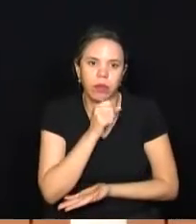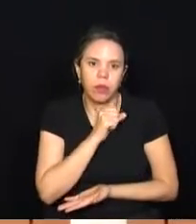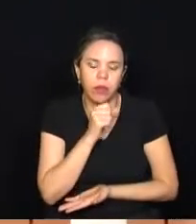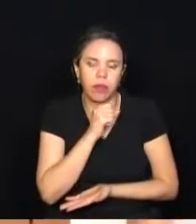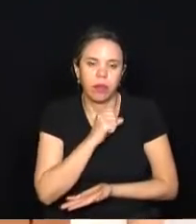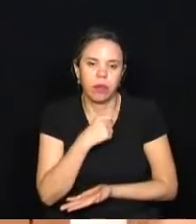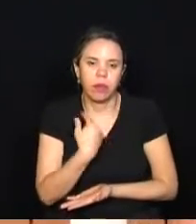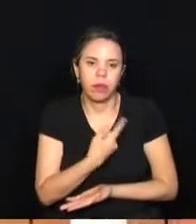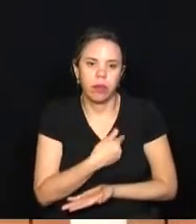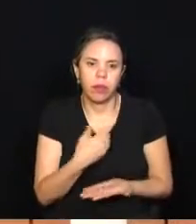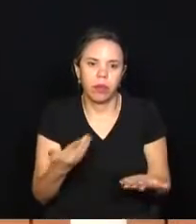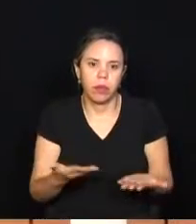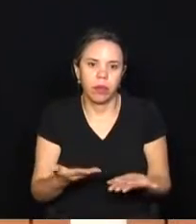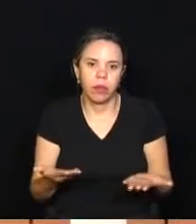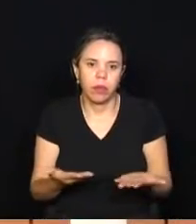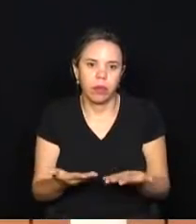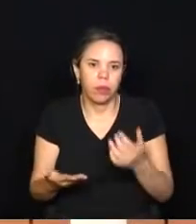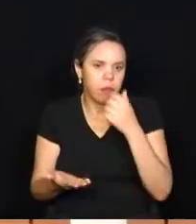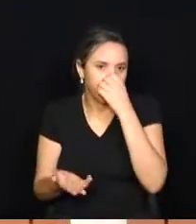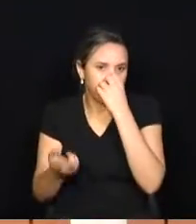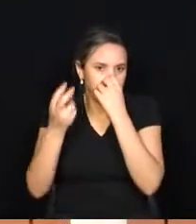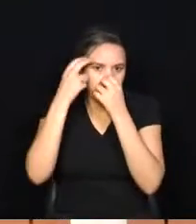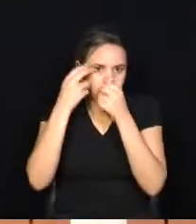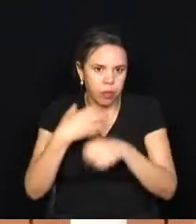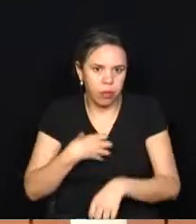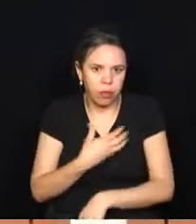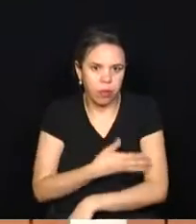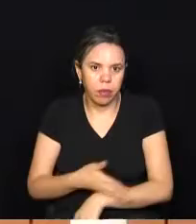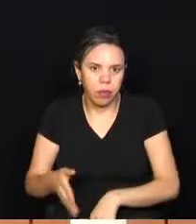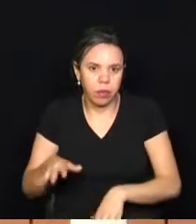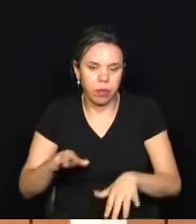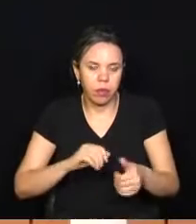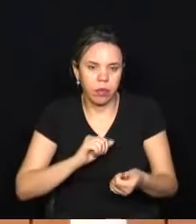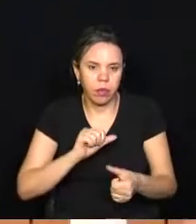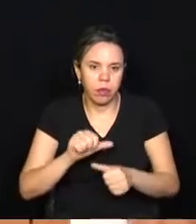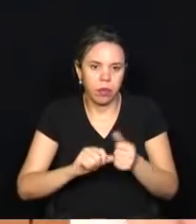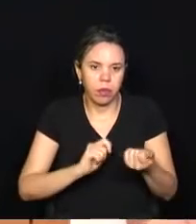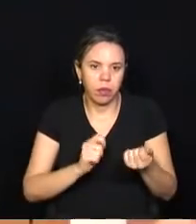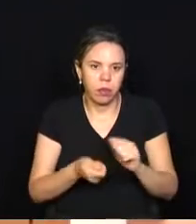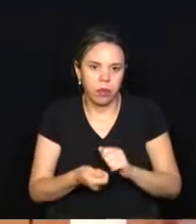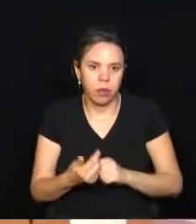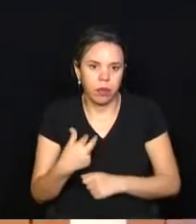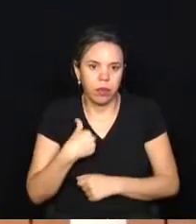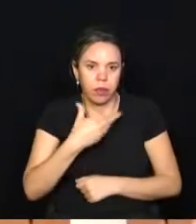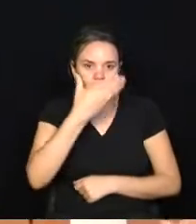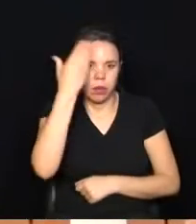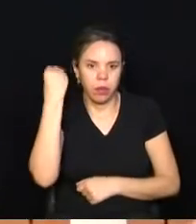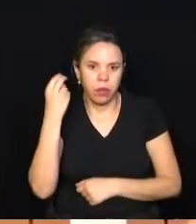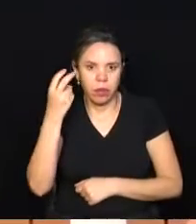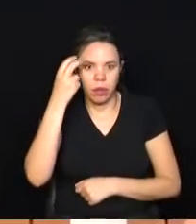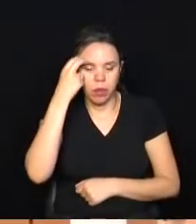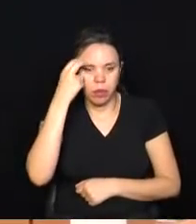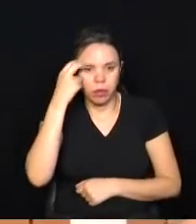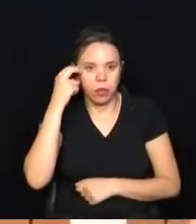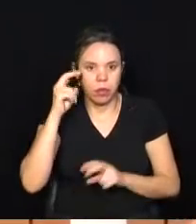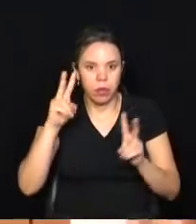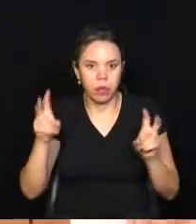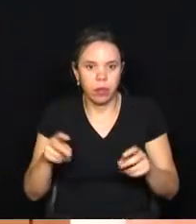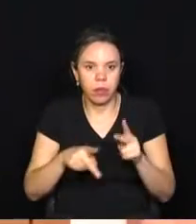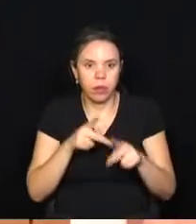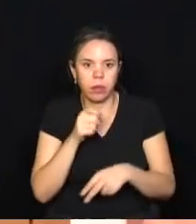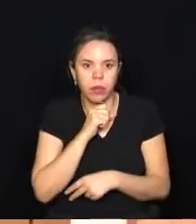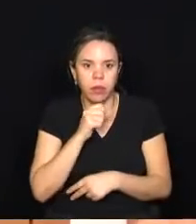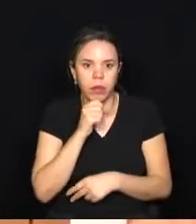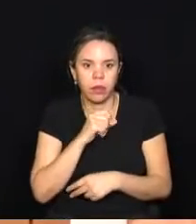E hoje a gente tem uma cultura, né? Que está modificando, mas a gente não pode esquecer que a cultura nossa em relação ao idoso,